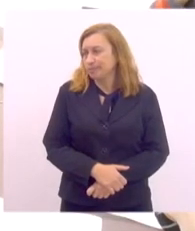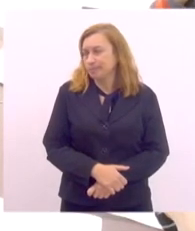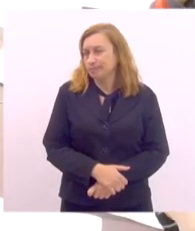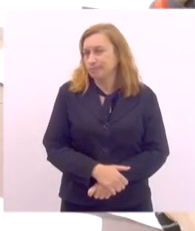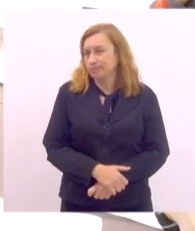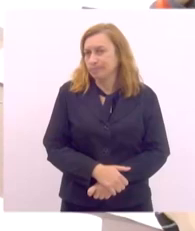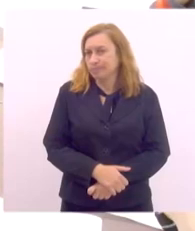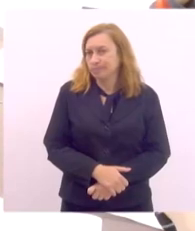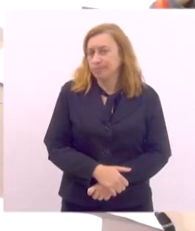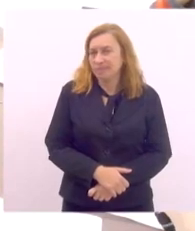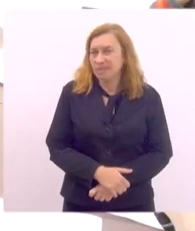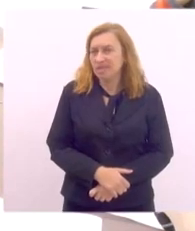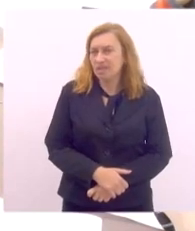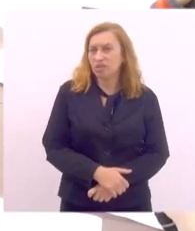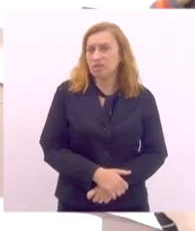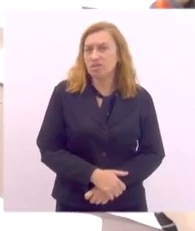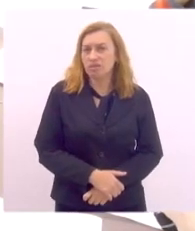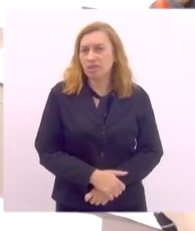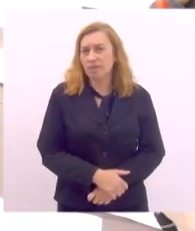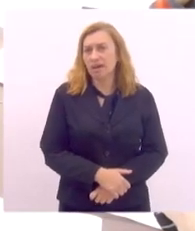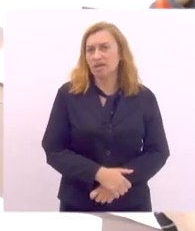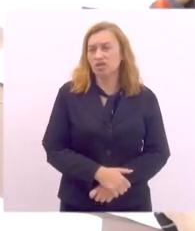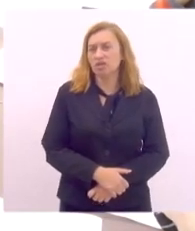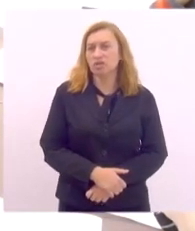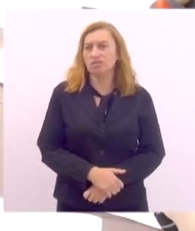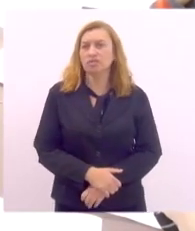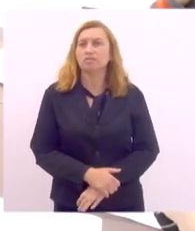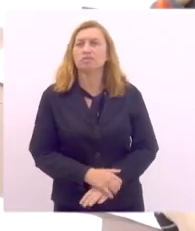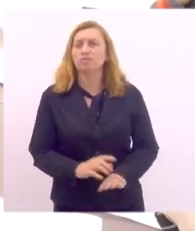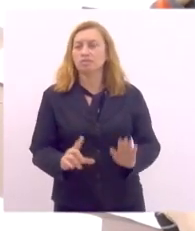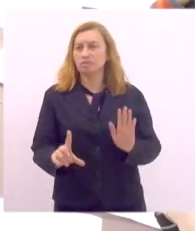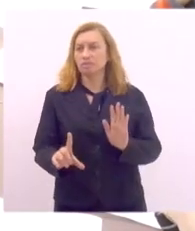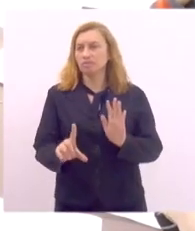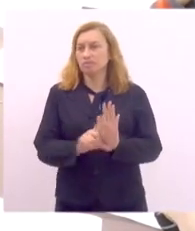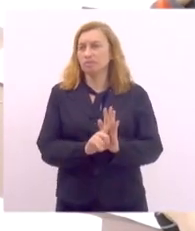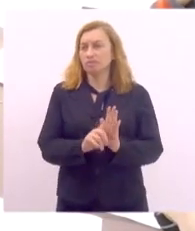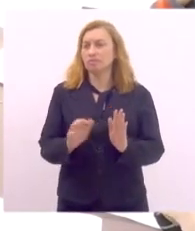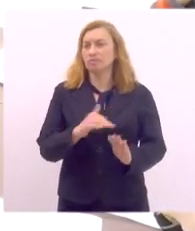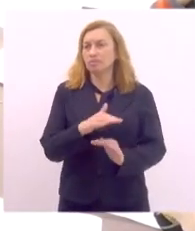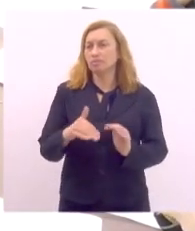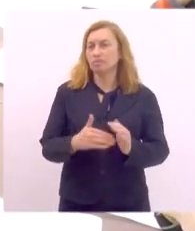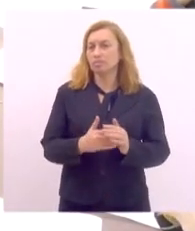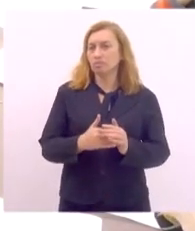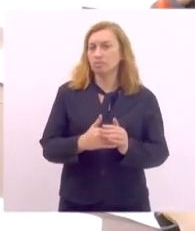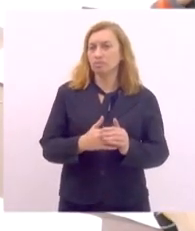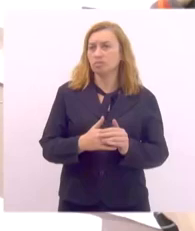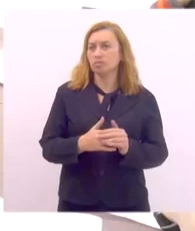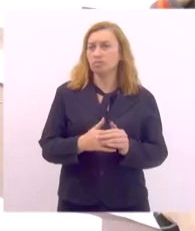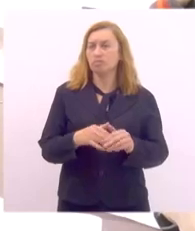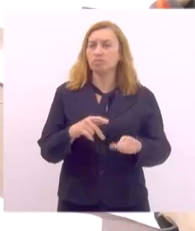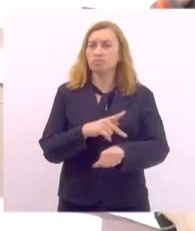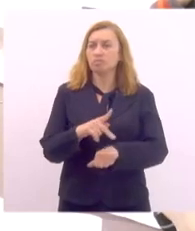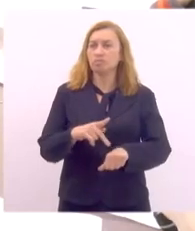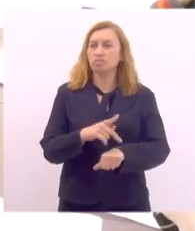Não, e agora a nossa lei já está sendo replicada em todo o país. Isso que eu ia falar, que agora essa lei está... Porque só Minas Gerais